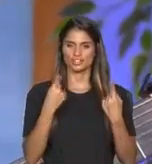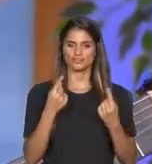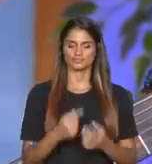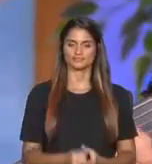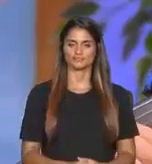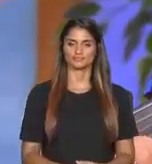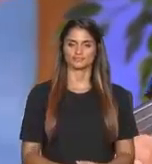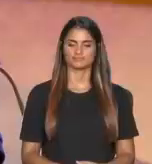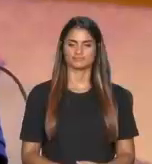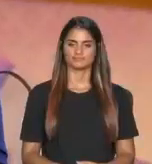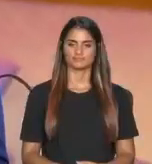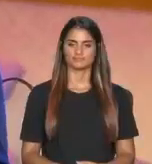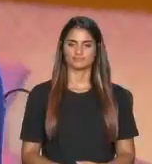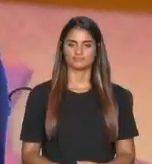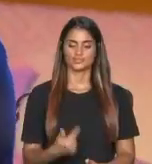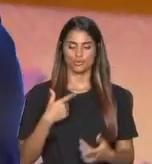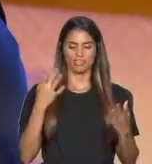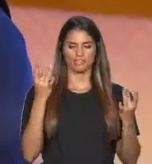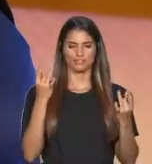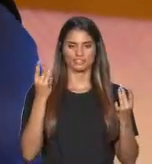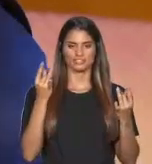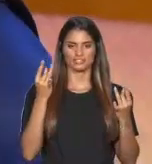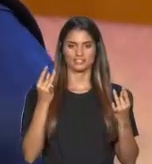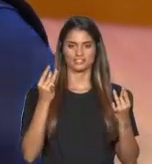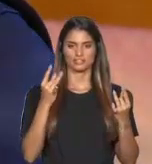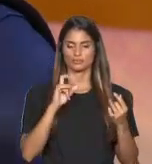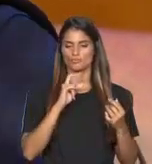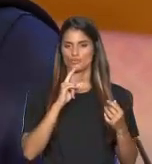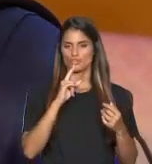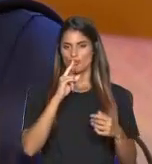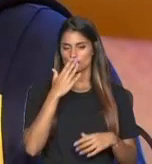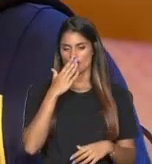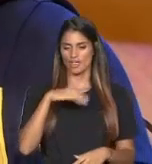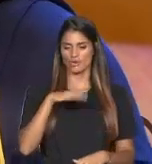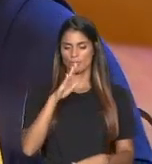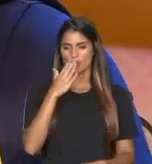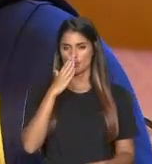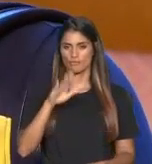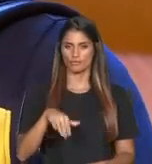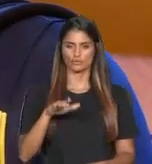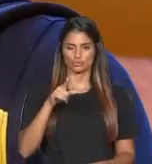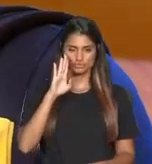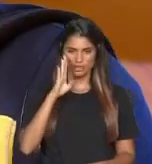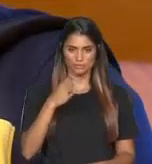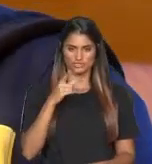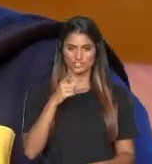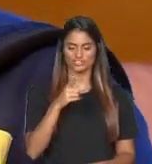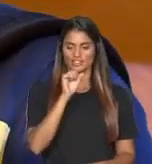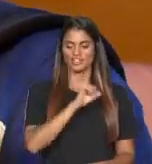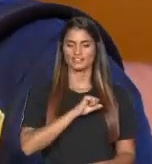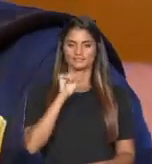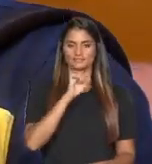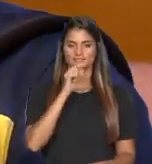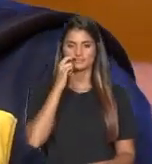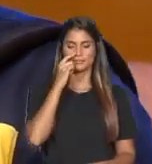É para me divertir, seja velho, seja novo. Sabes que este cantar